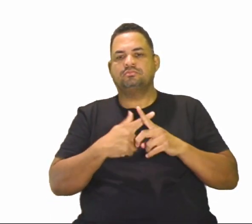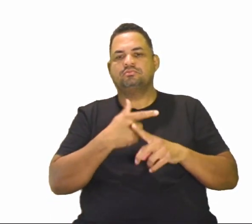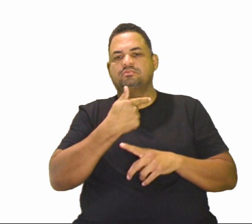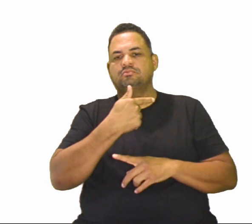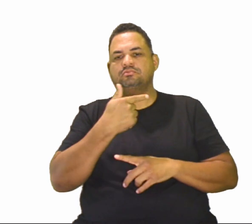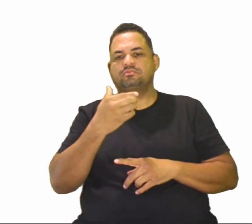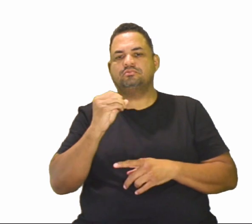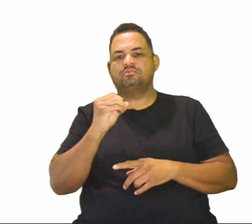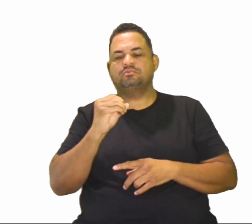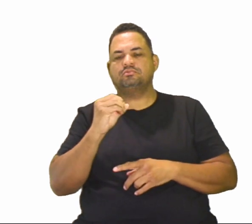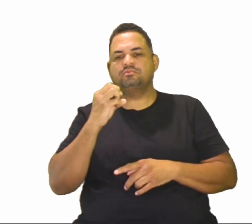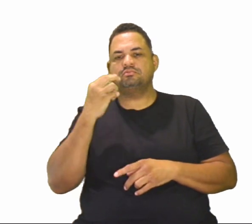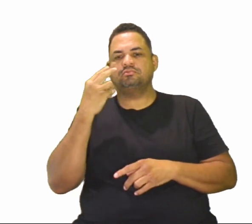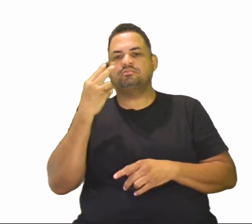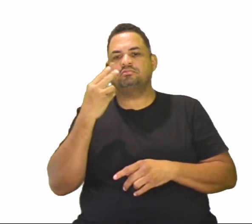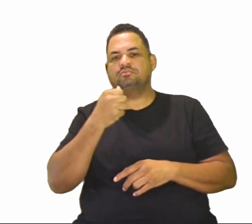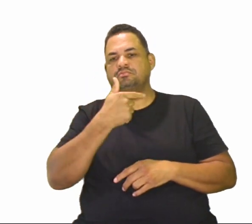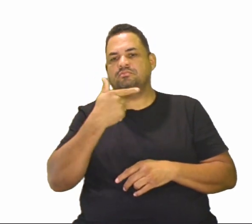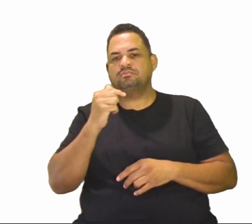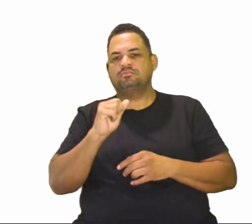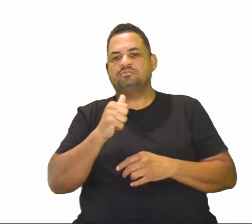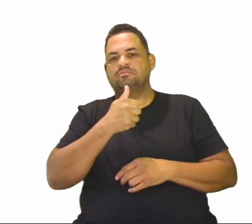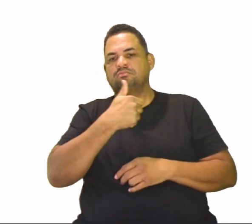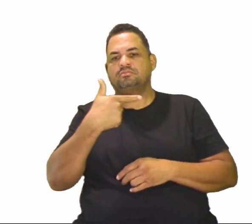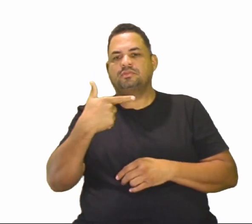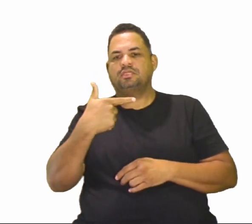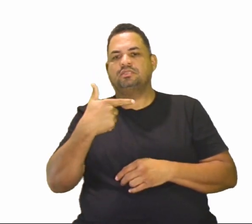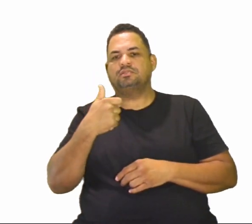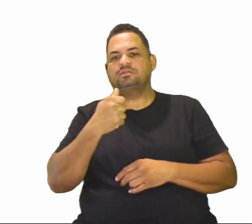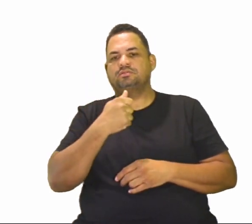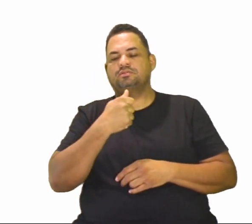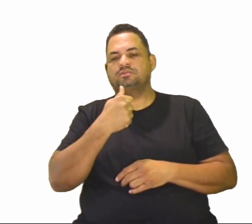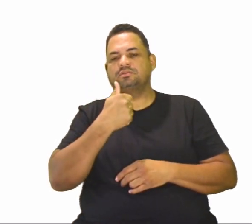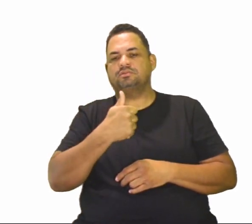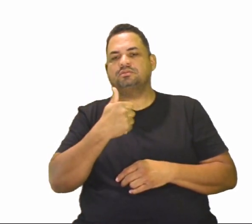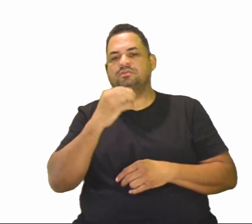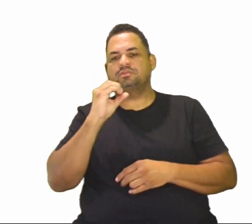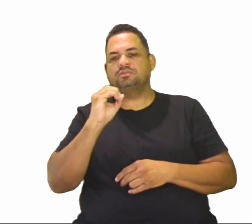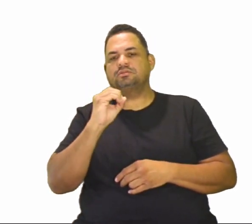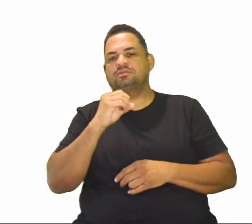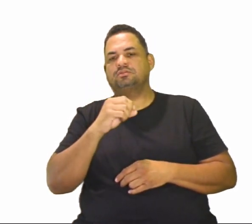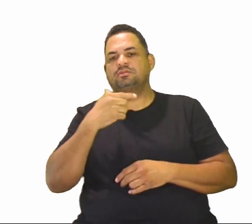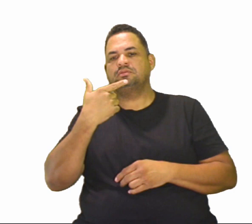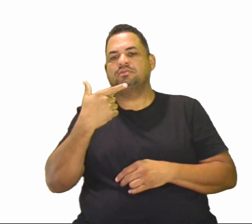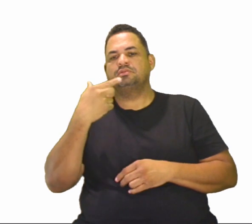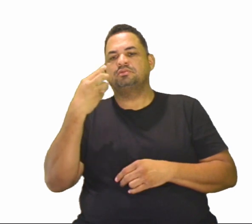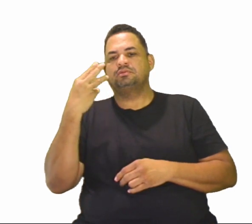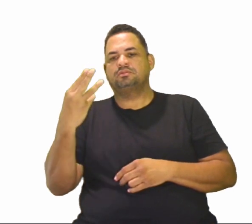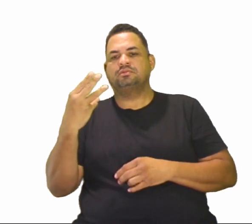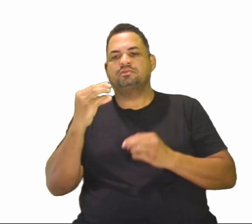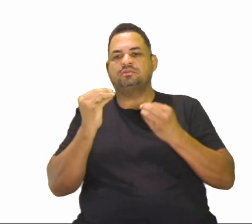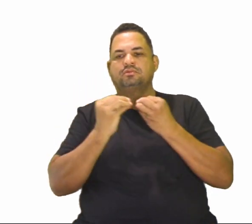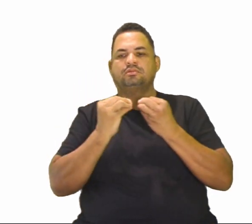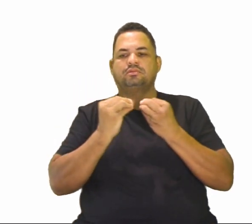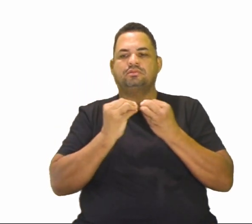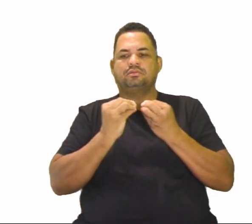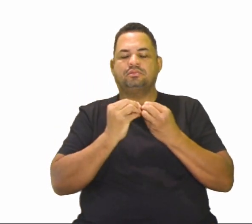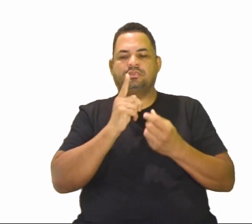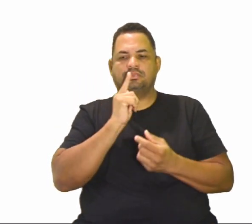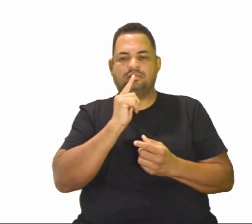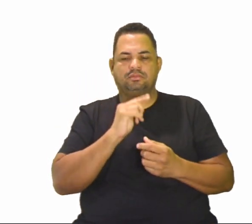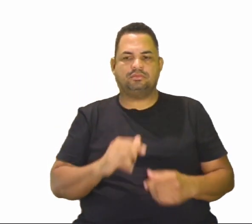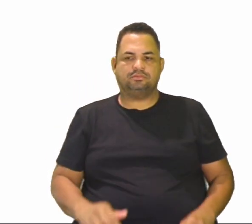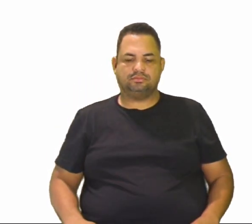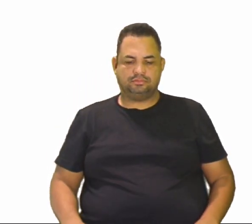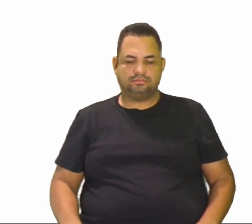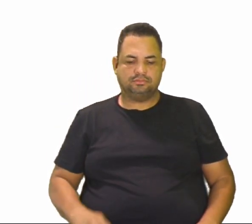6,02 vezes 10 elevado a 23 moléculas de água. Então, sempre que existir um